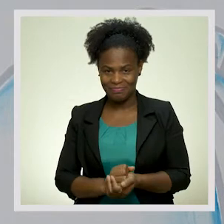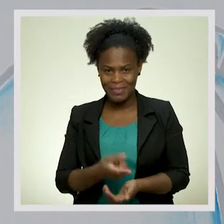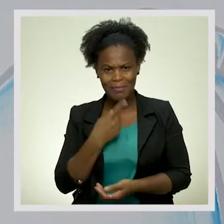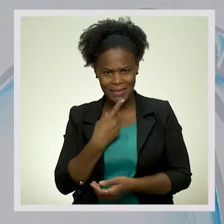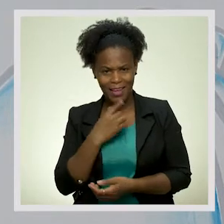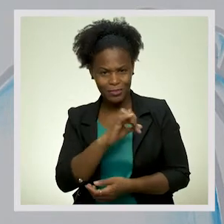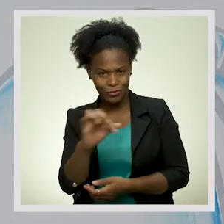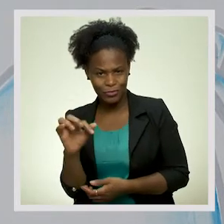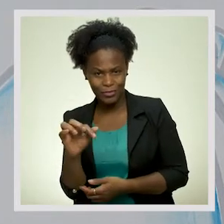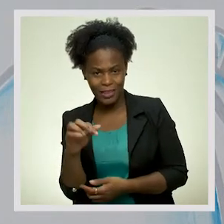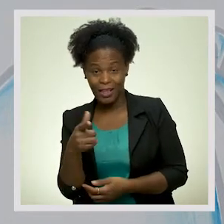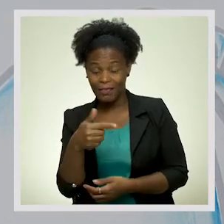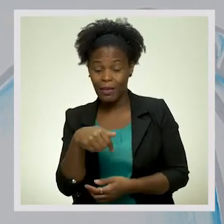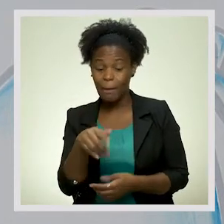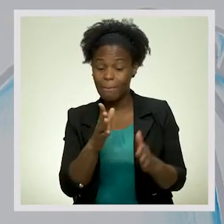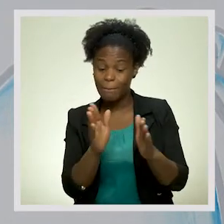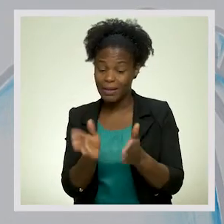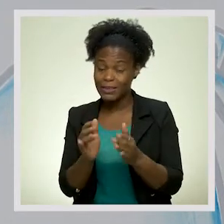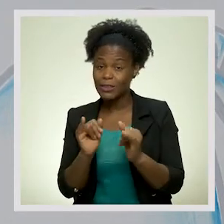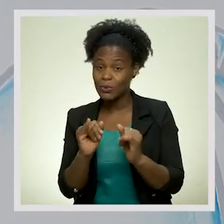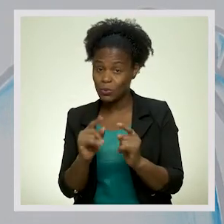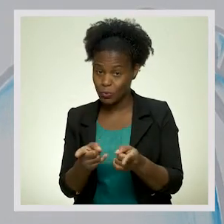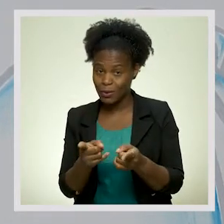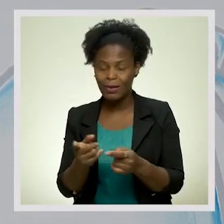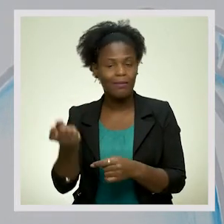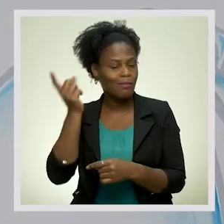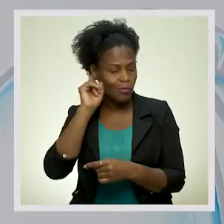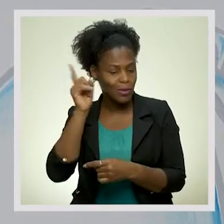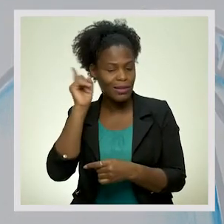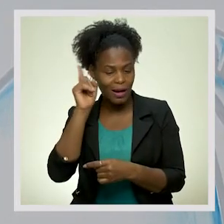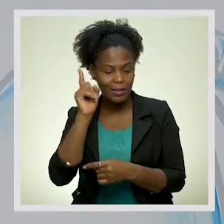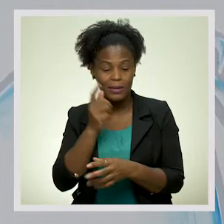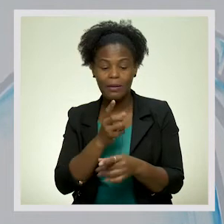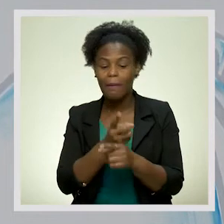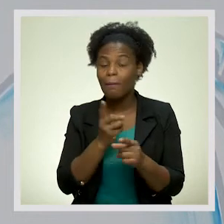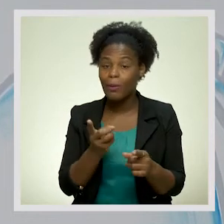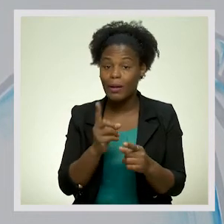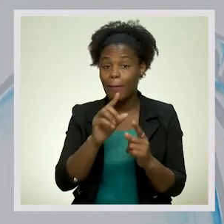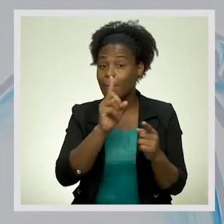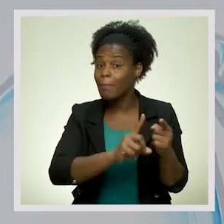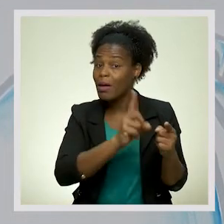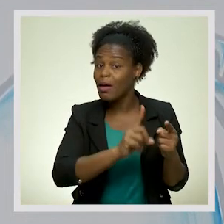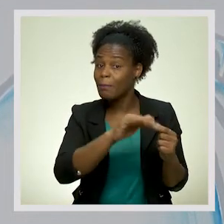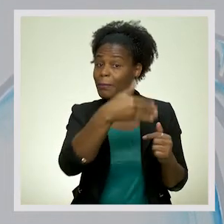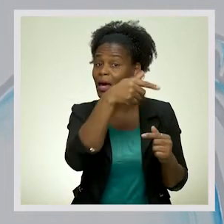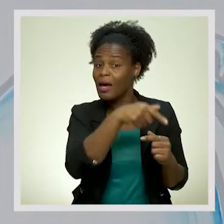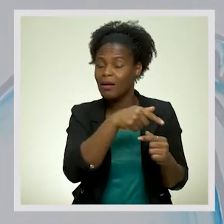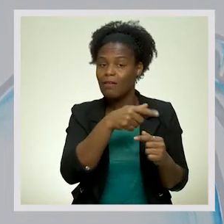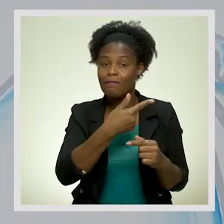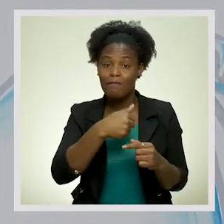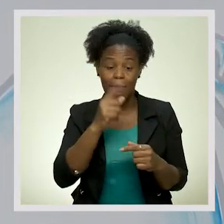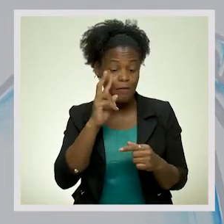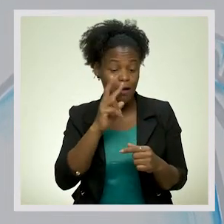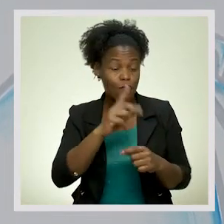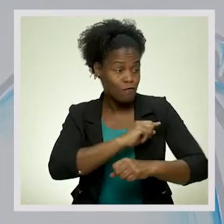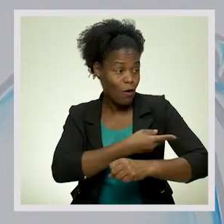Que essa parte de introdução é muito importante, porque é a primeira parte, vamos ter que entrar com força, fazer a apresentação da